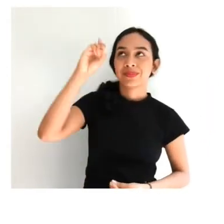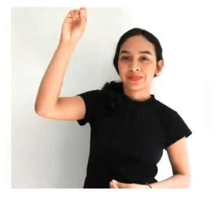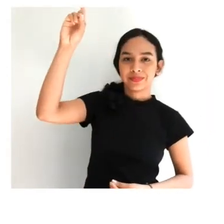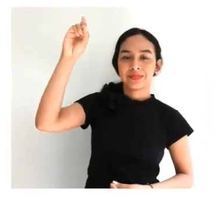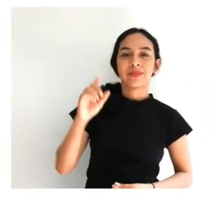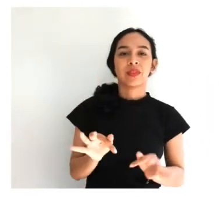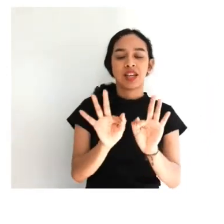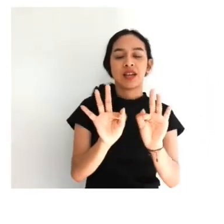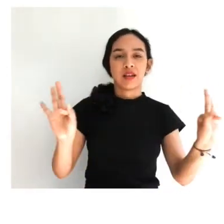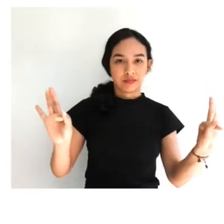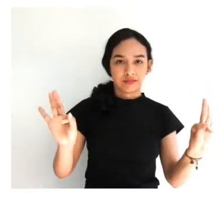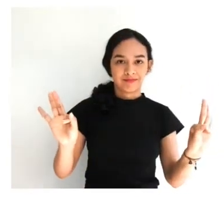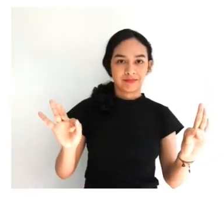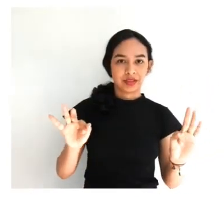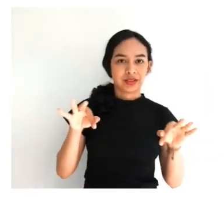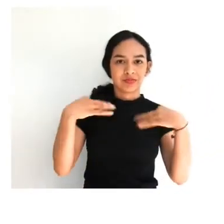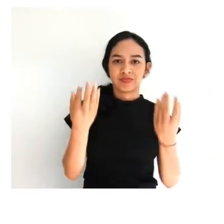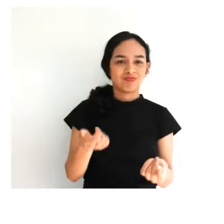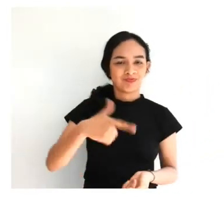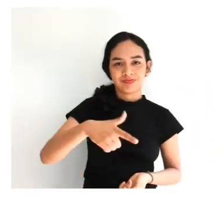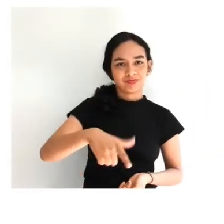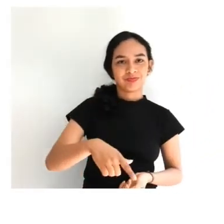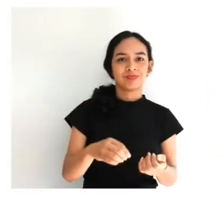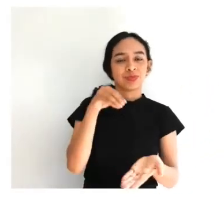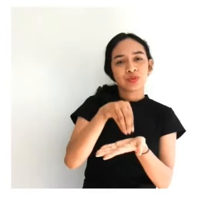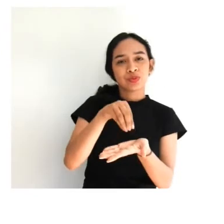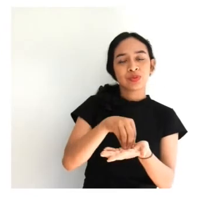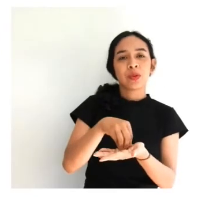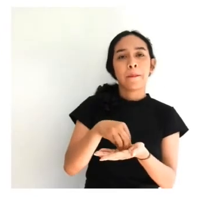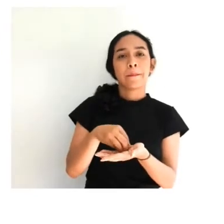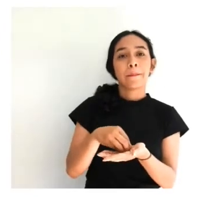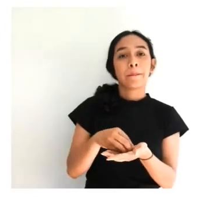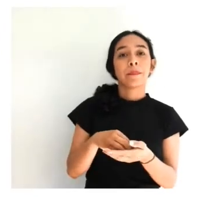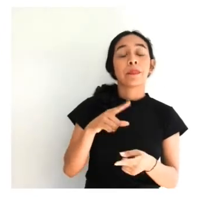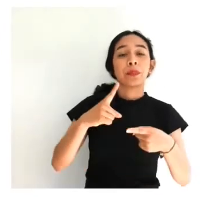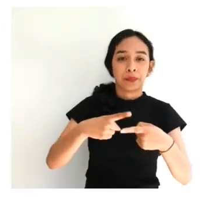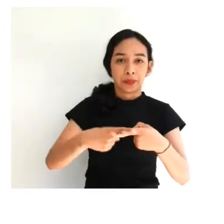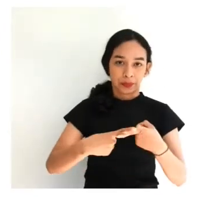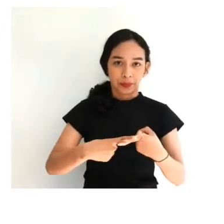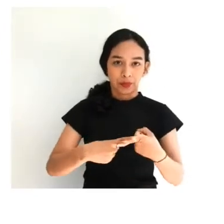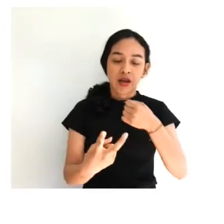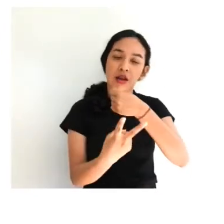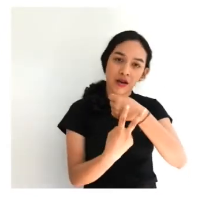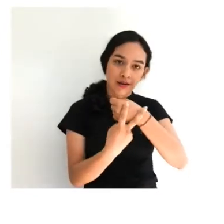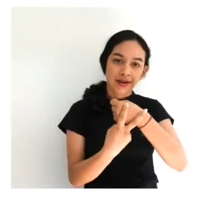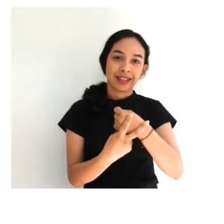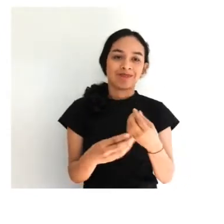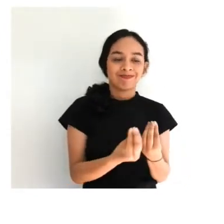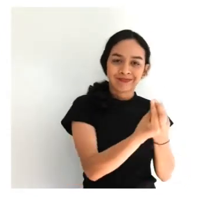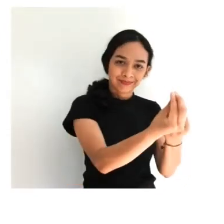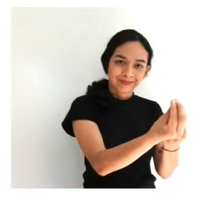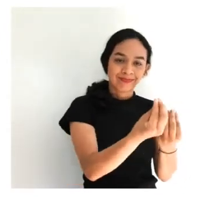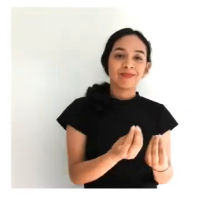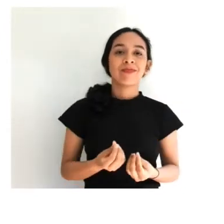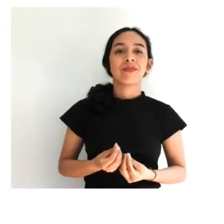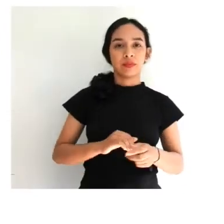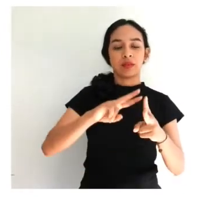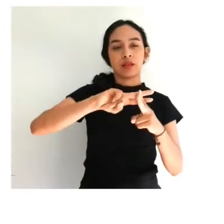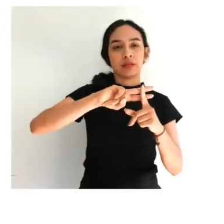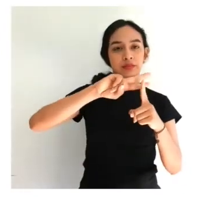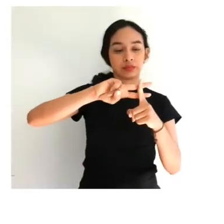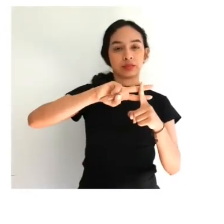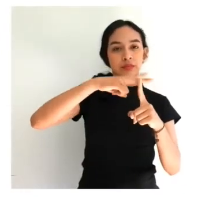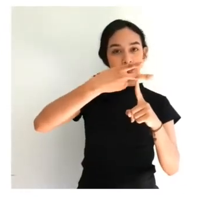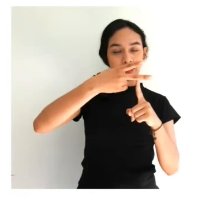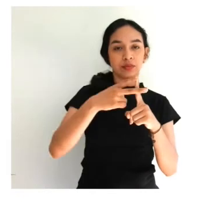o poeta dá para a ninfa. Essa frase ela está incompleta. Isso porque o verbo dar é de dupla predicação. Eu teria que ter